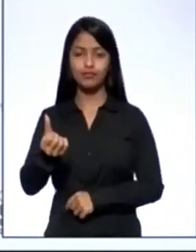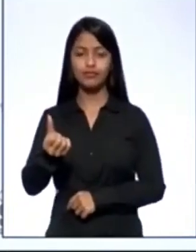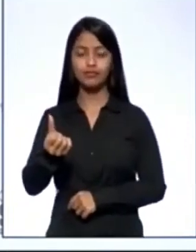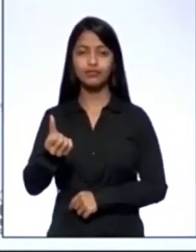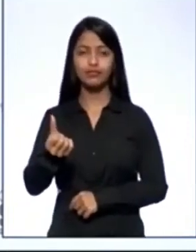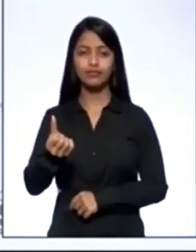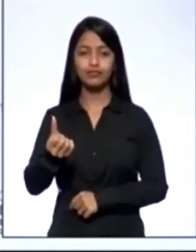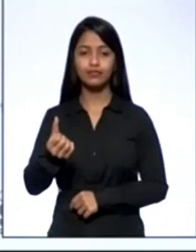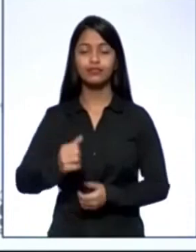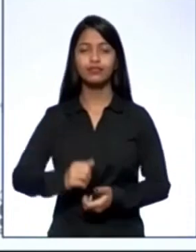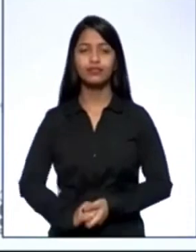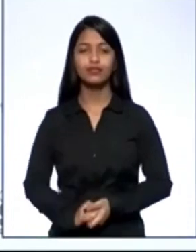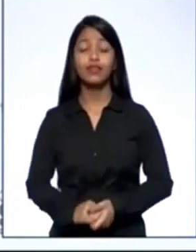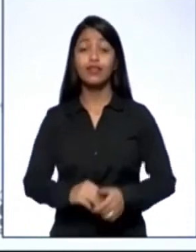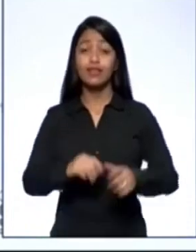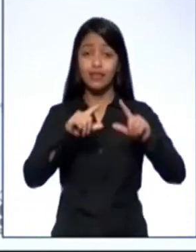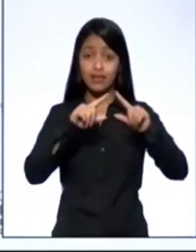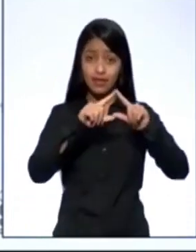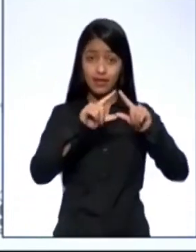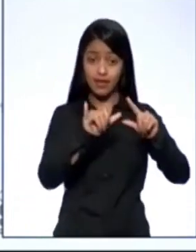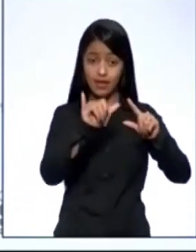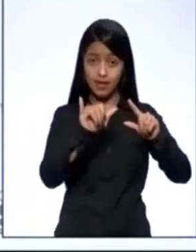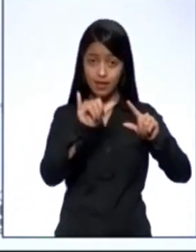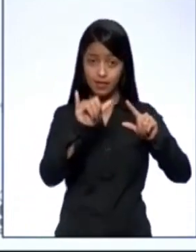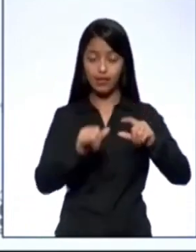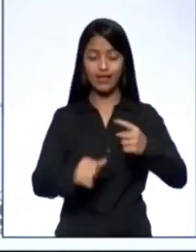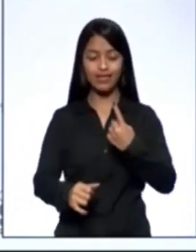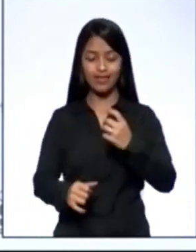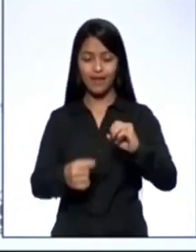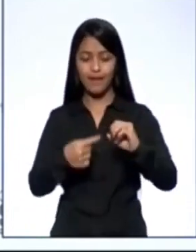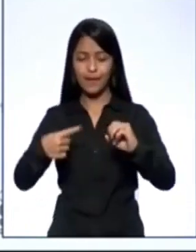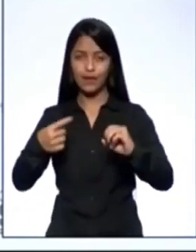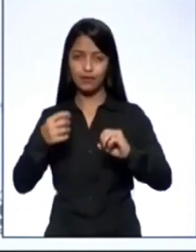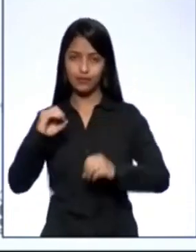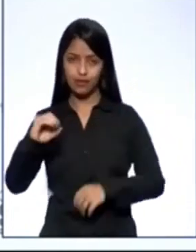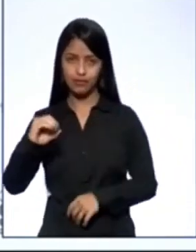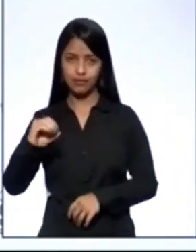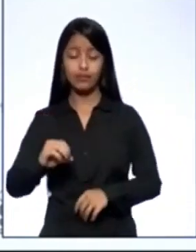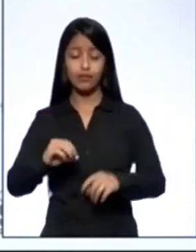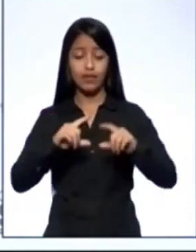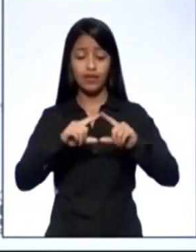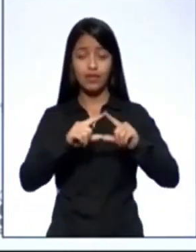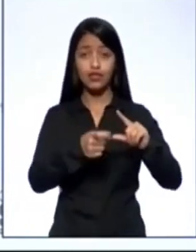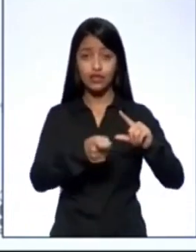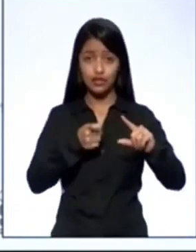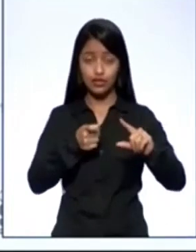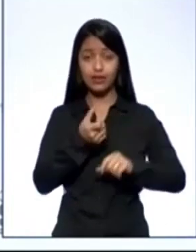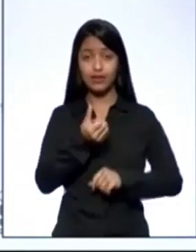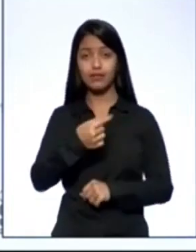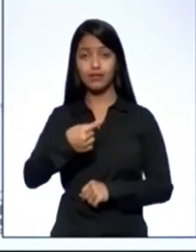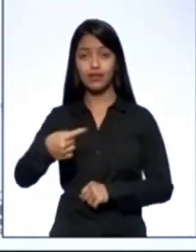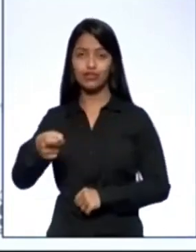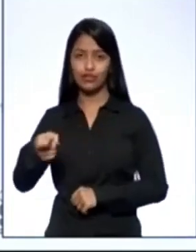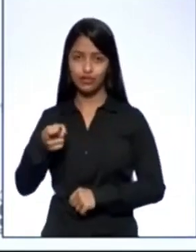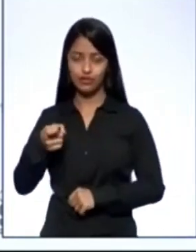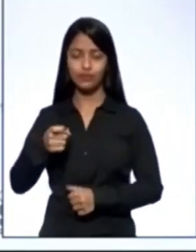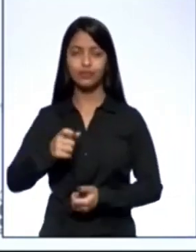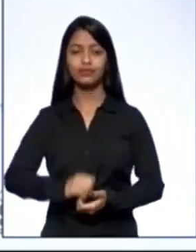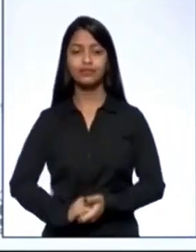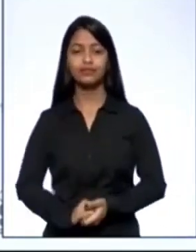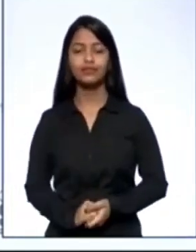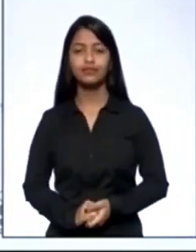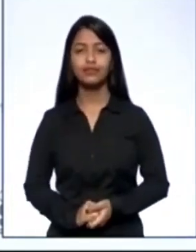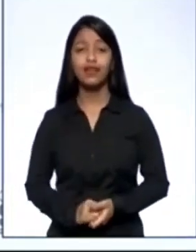Oi Bel triplo 1000 Delta X6 -